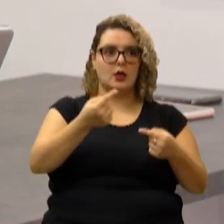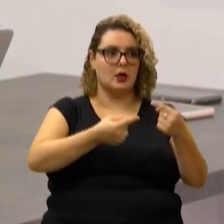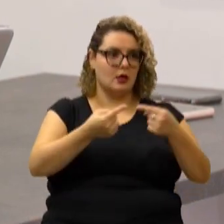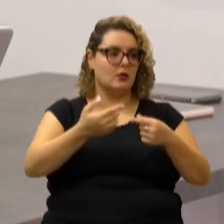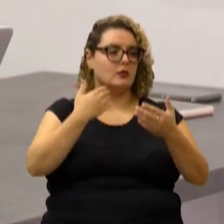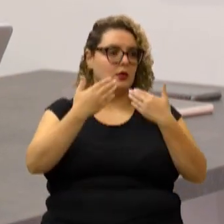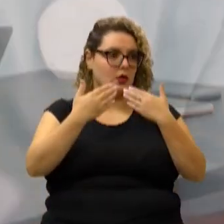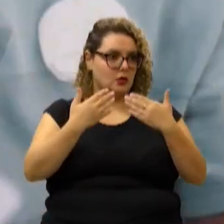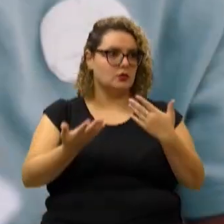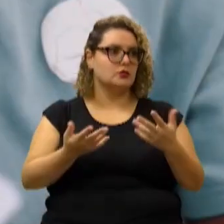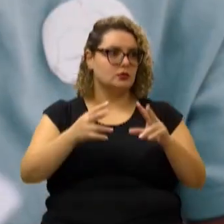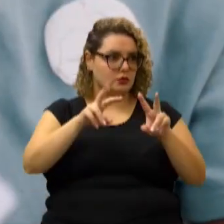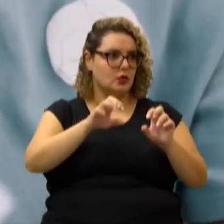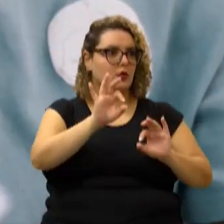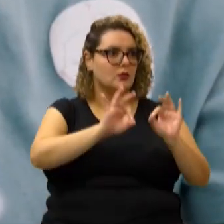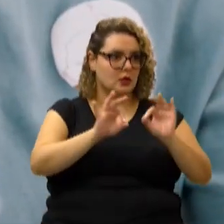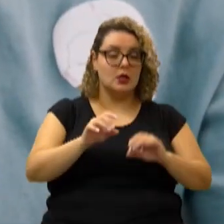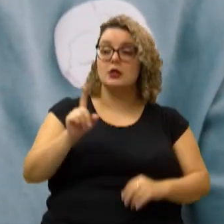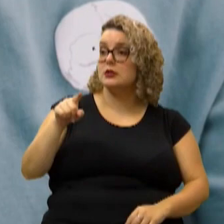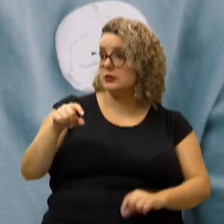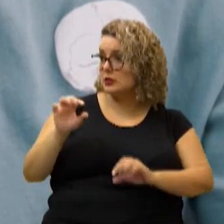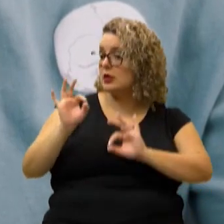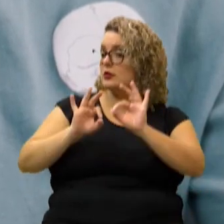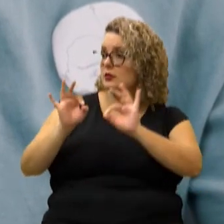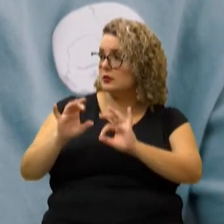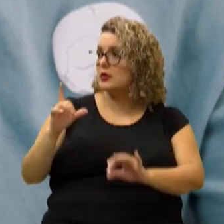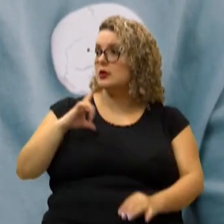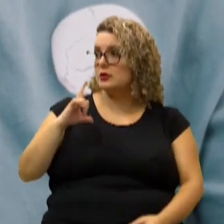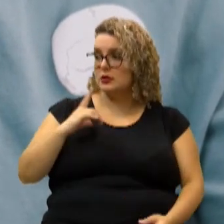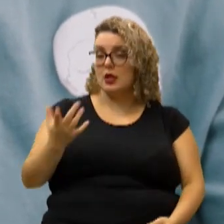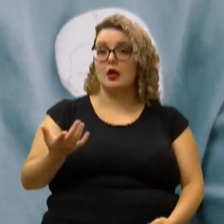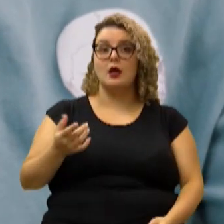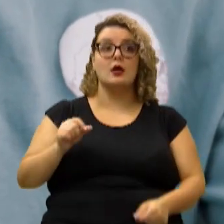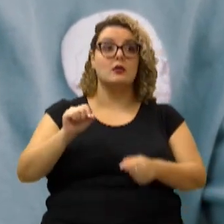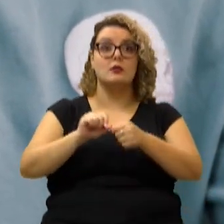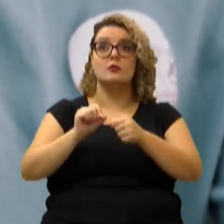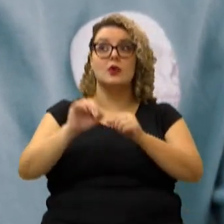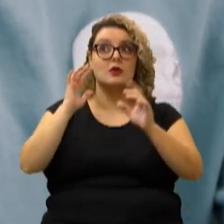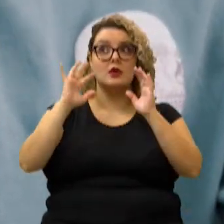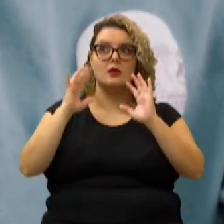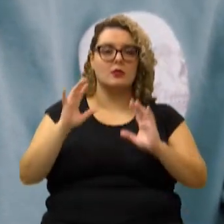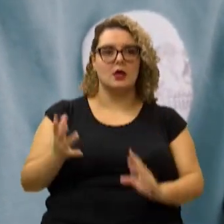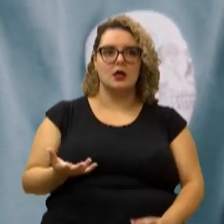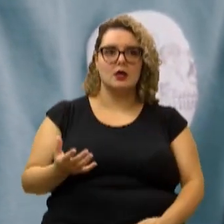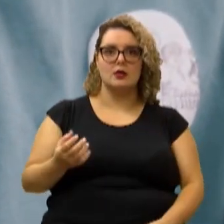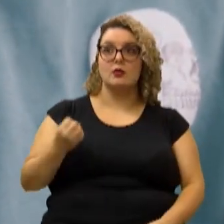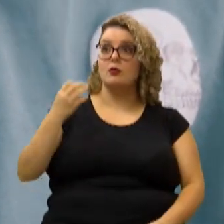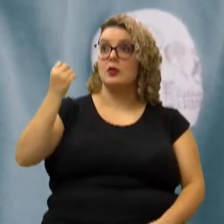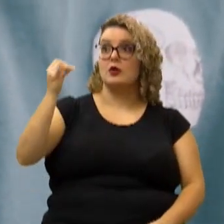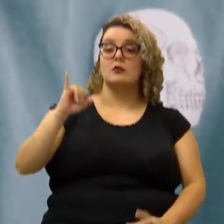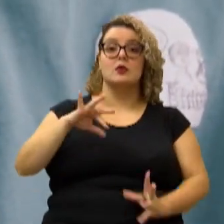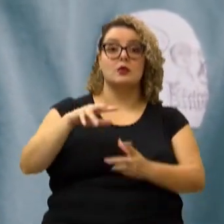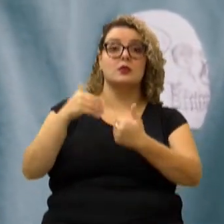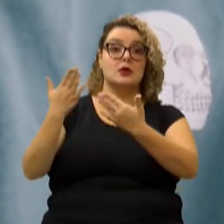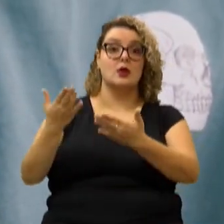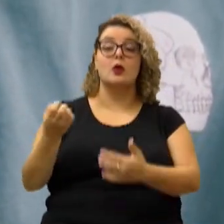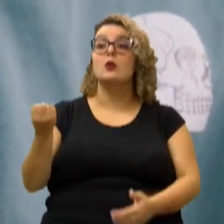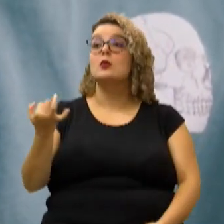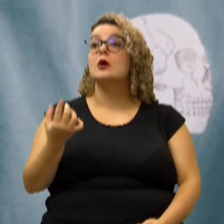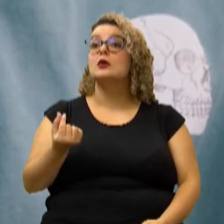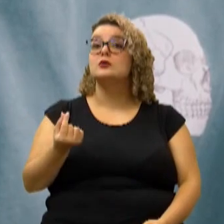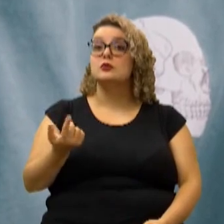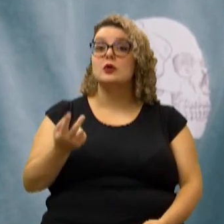os planos que a gente tem vamos fazer uma viagem para o exterior vamos quanto custa essa